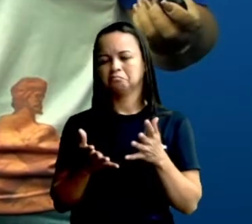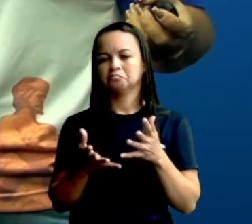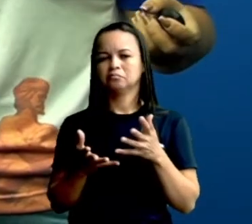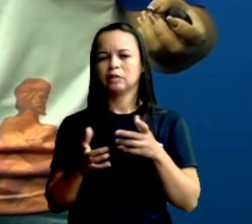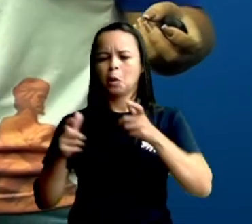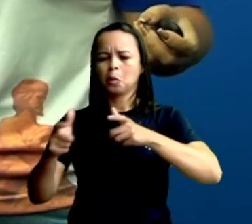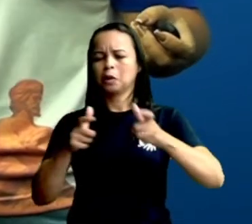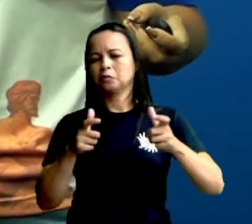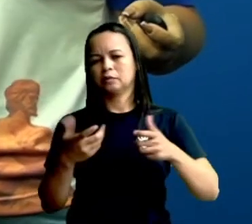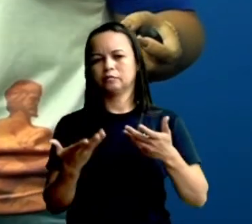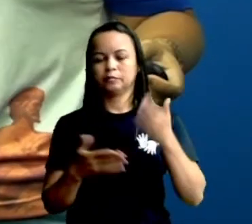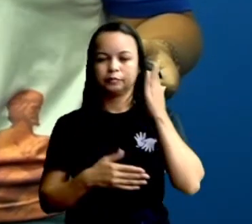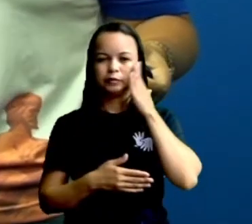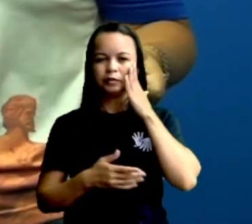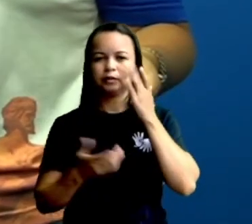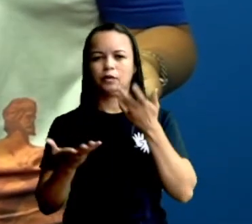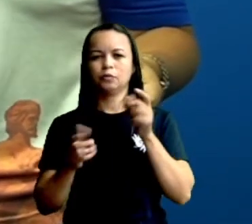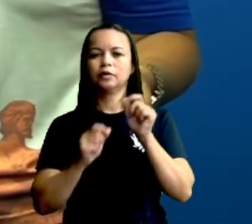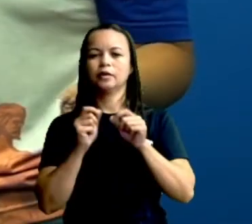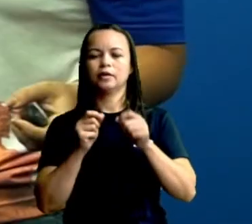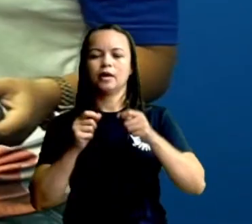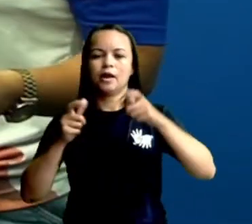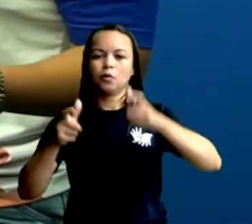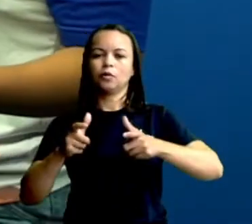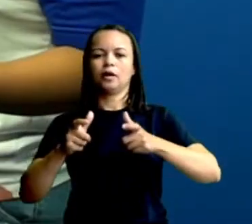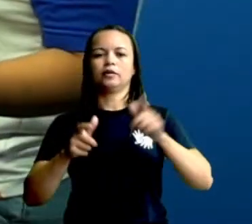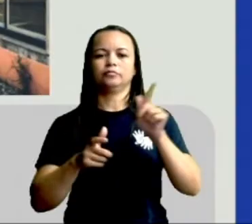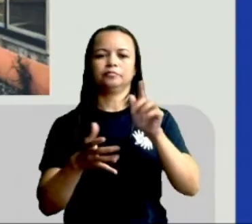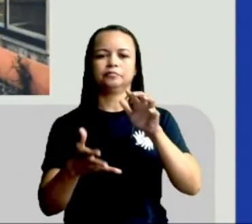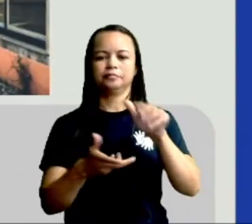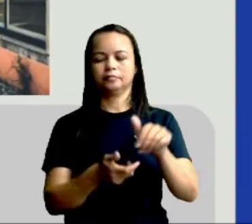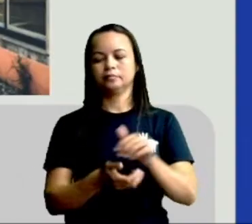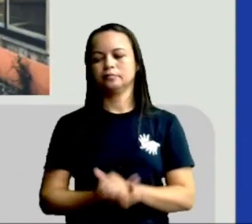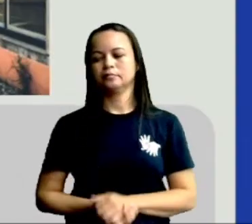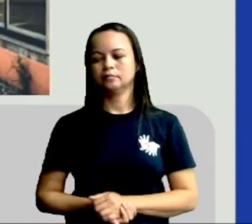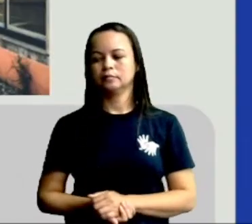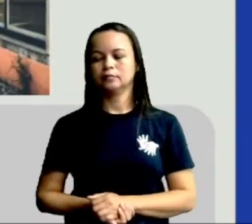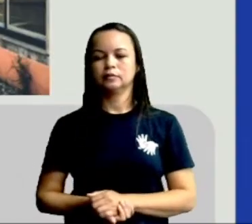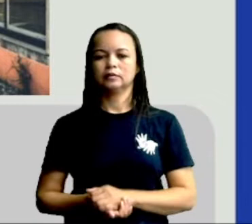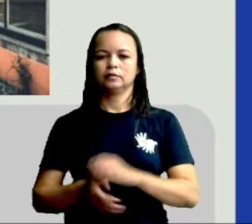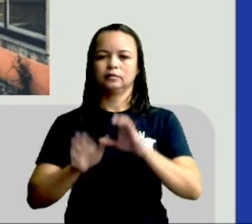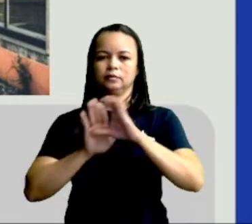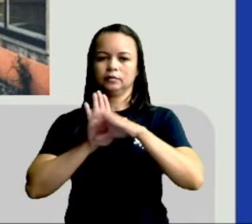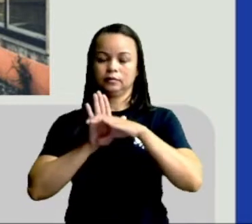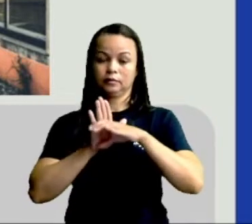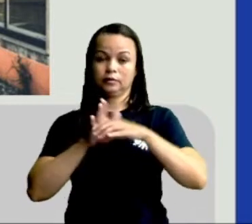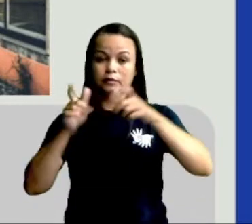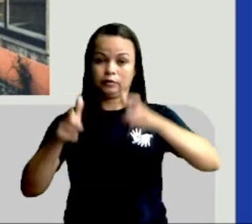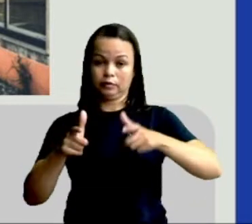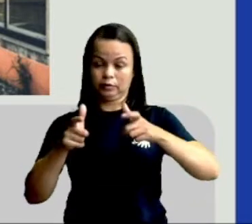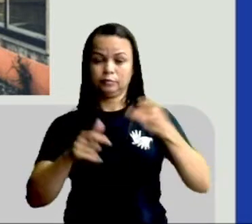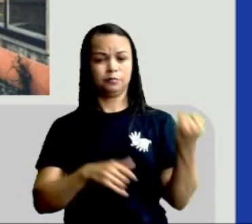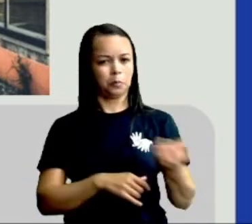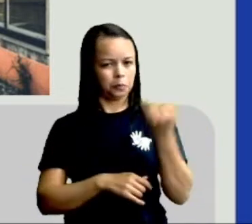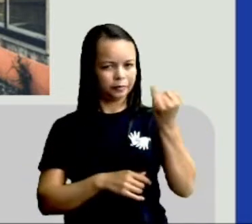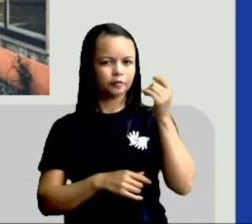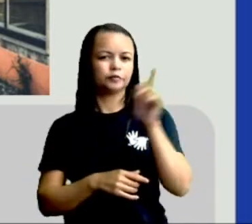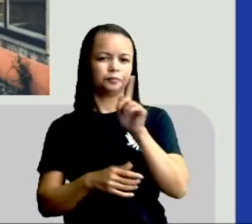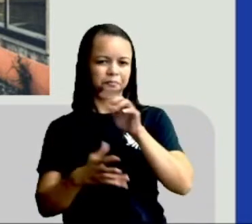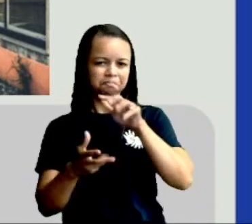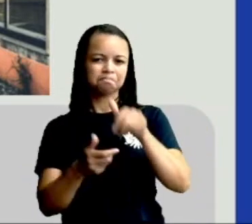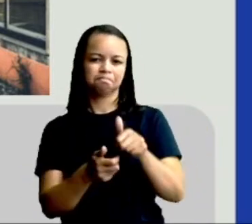vão entender o que é lugar na geografia ou o conceito de lugar é muito importante para a geografia